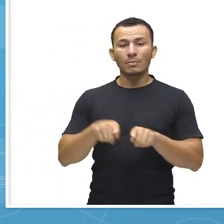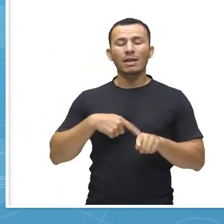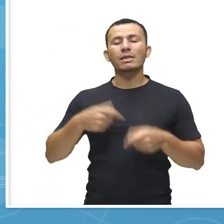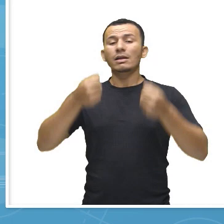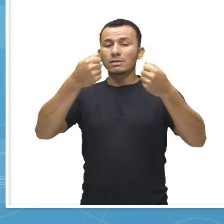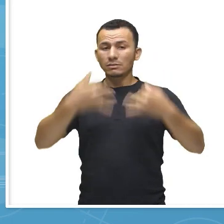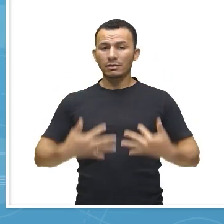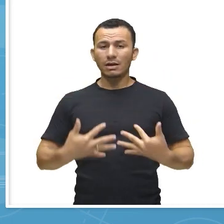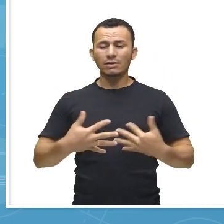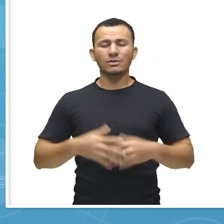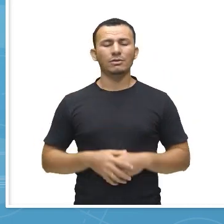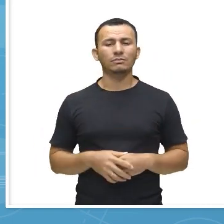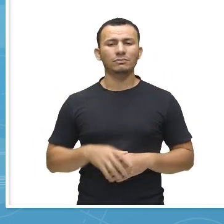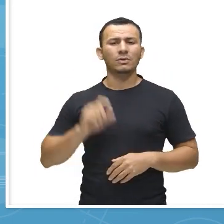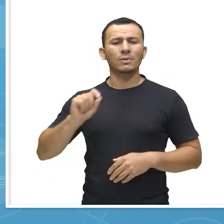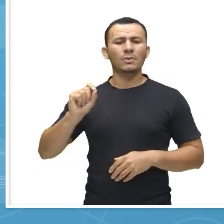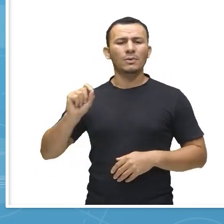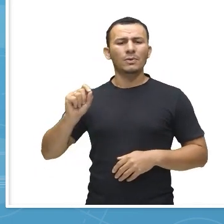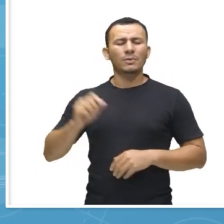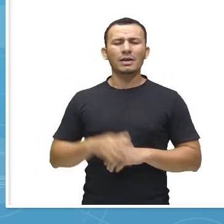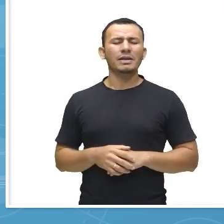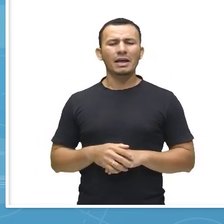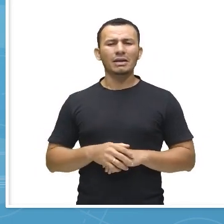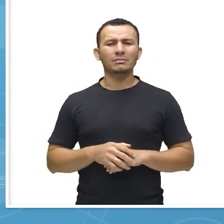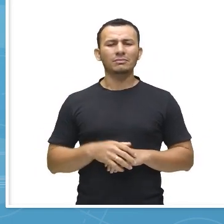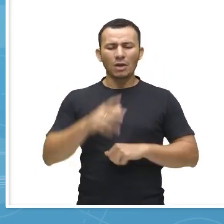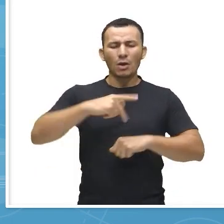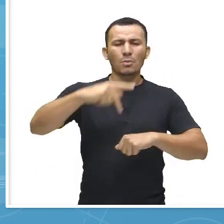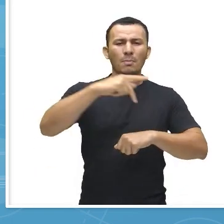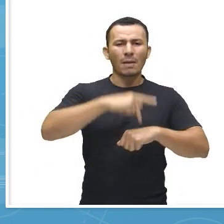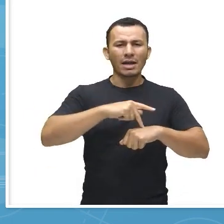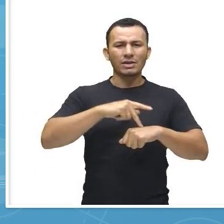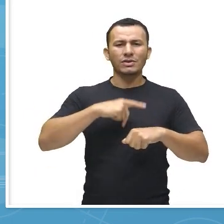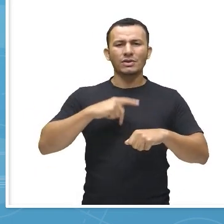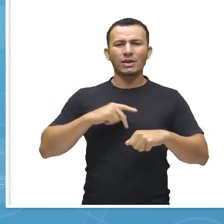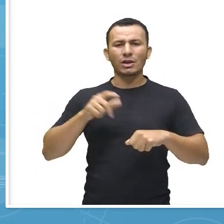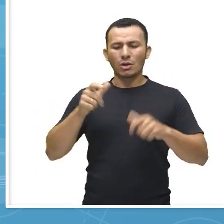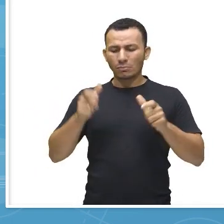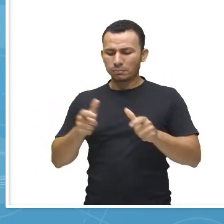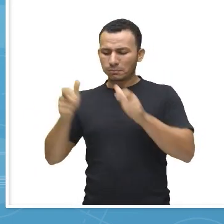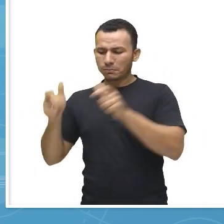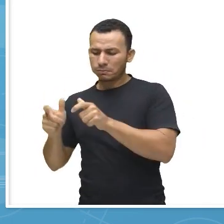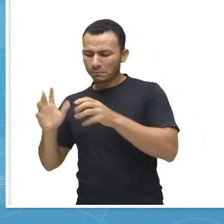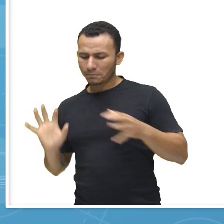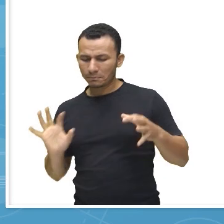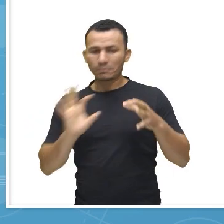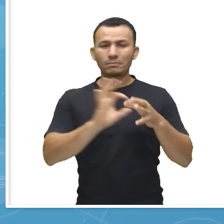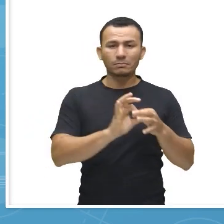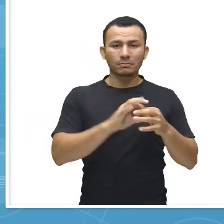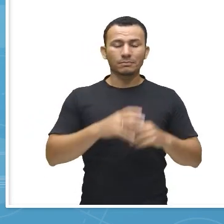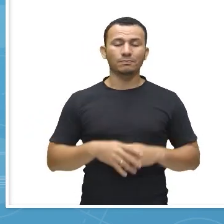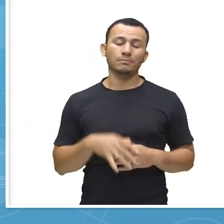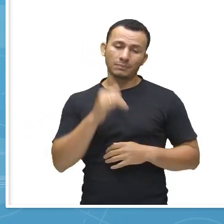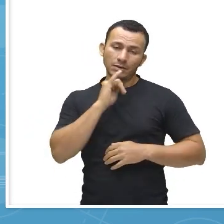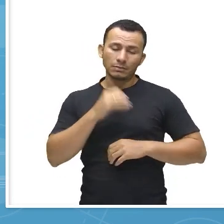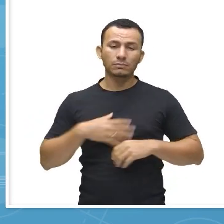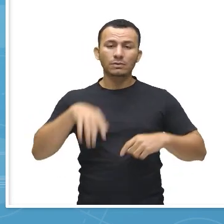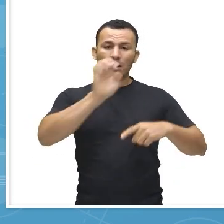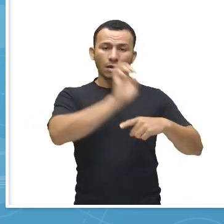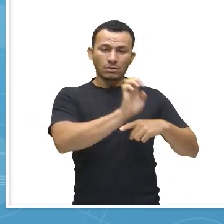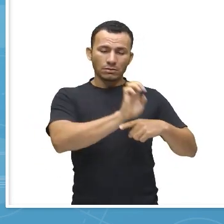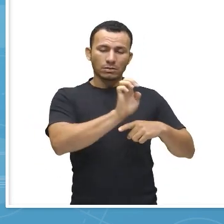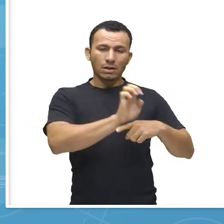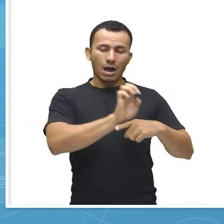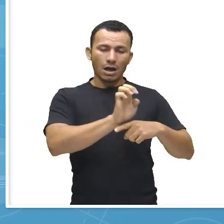definição, né, do que é uma nação transcontinental. Ou seja, é um Estado nacional que pertence